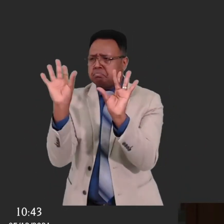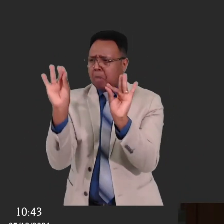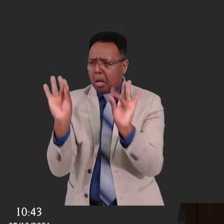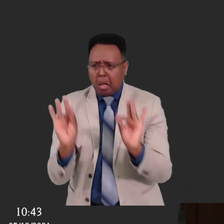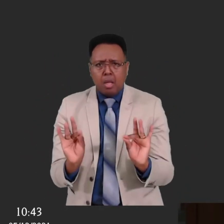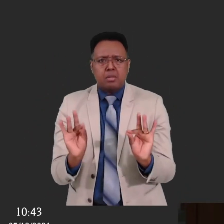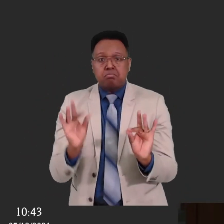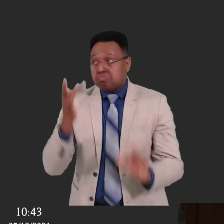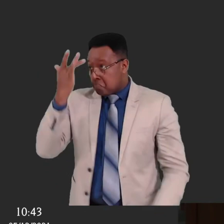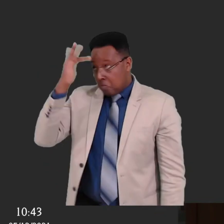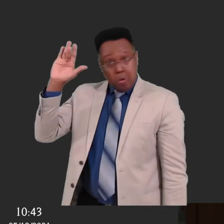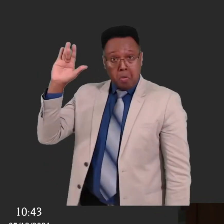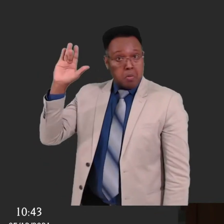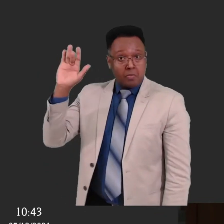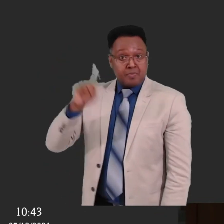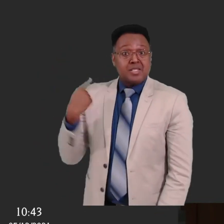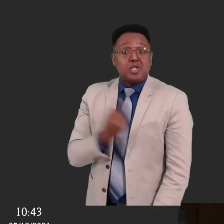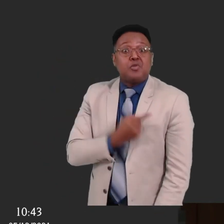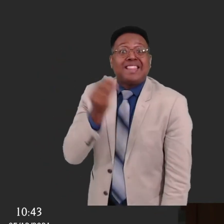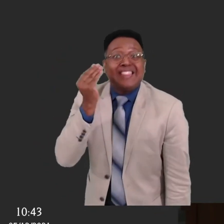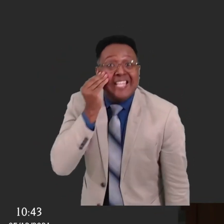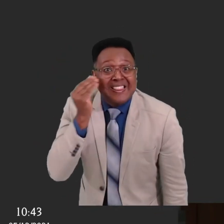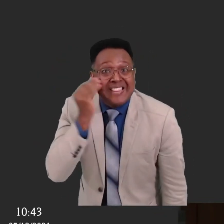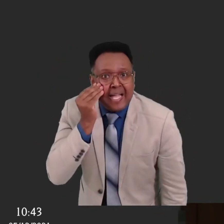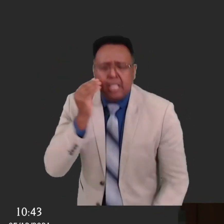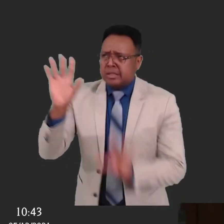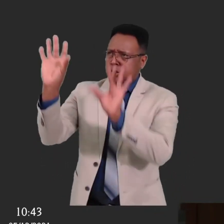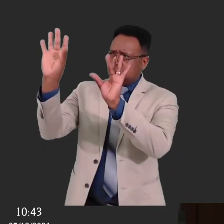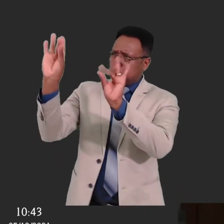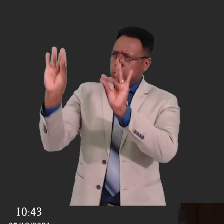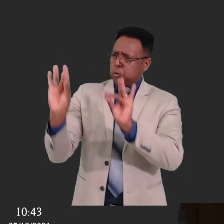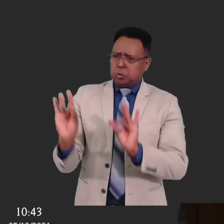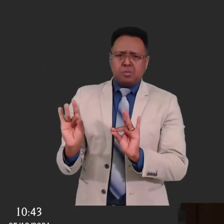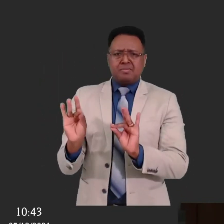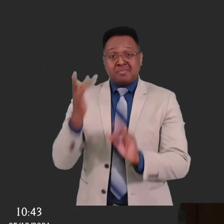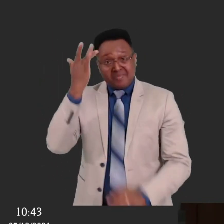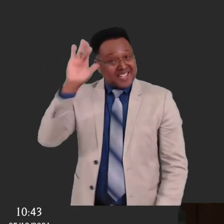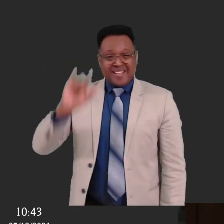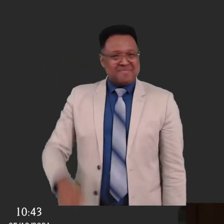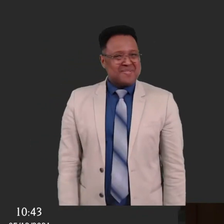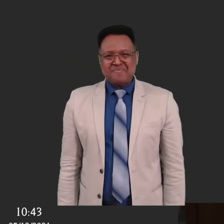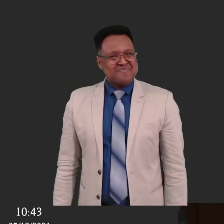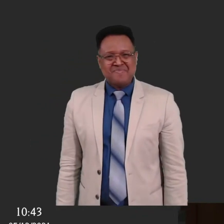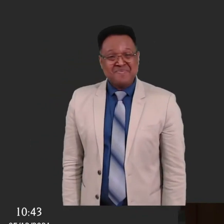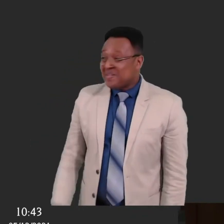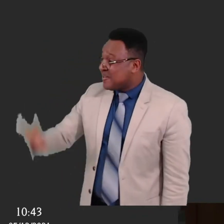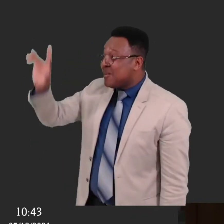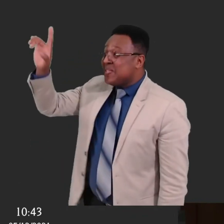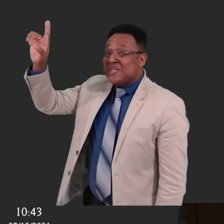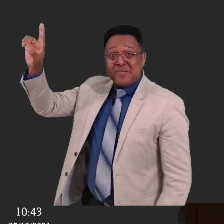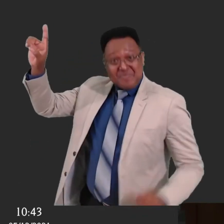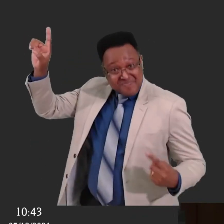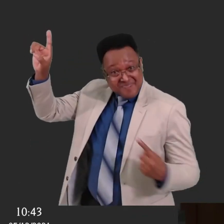Se for detalhar, não temos condição, porque é Ele quem conhece o que precisamos, não